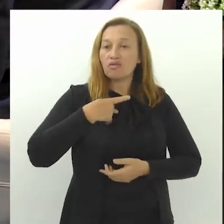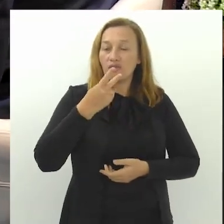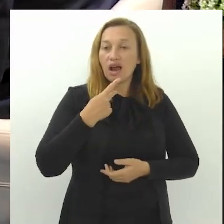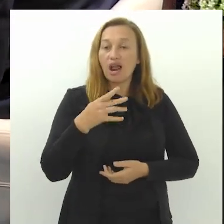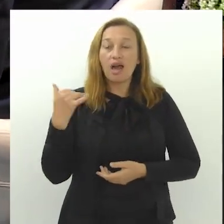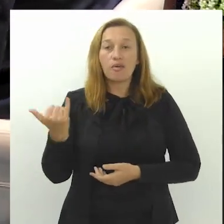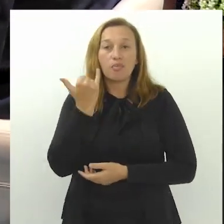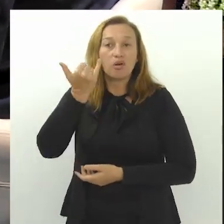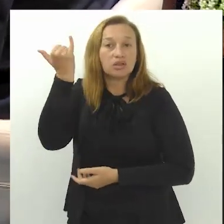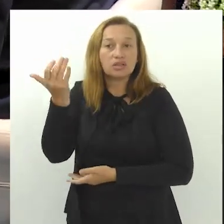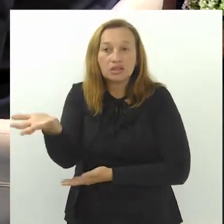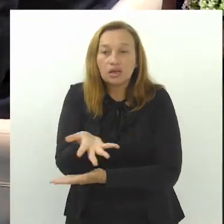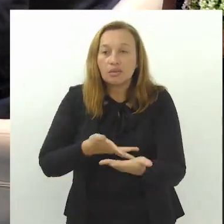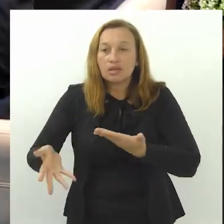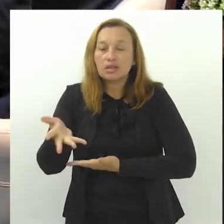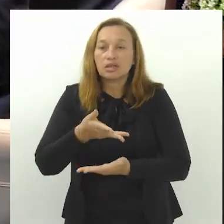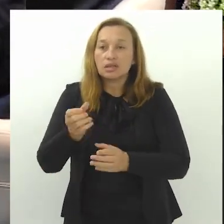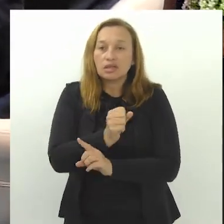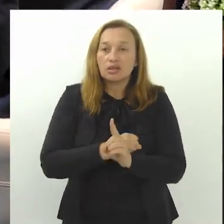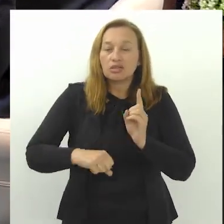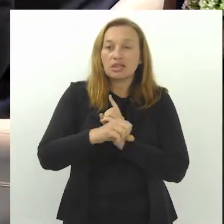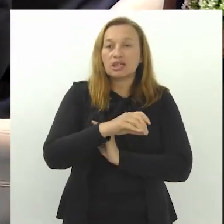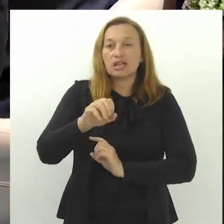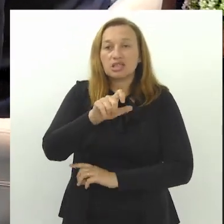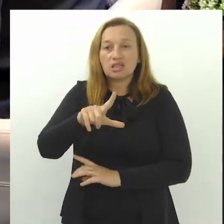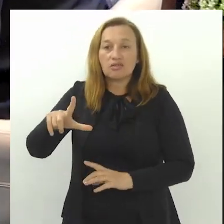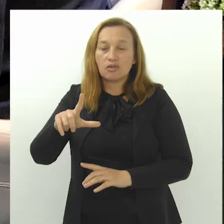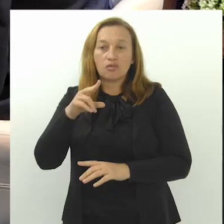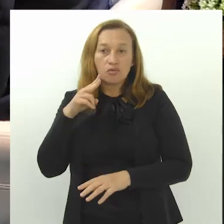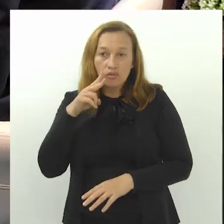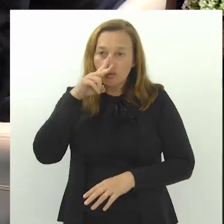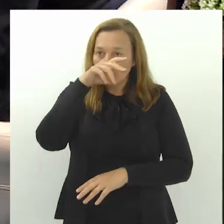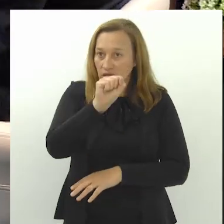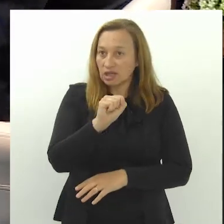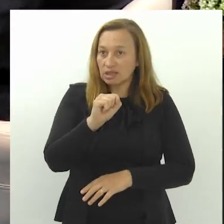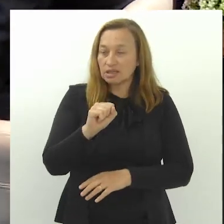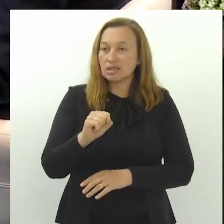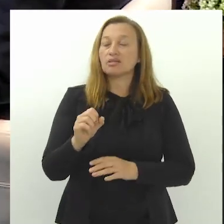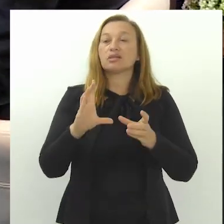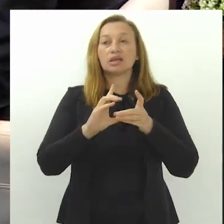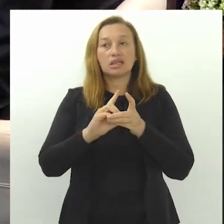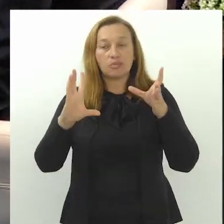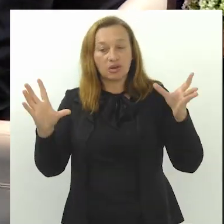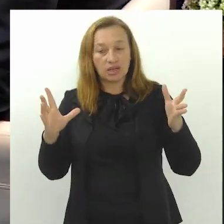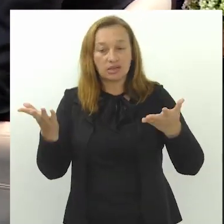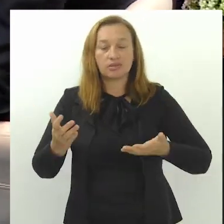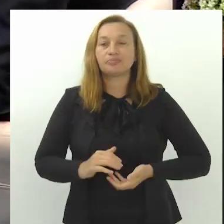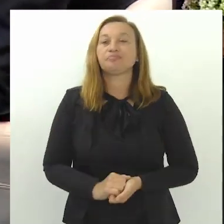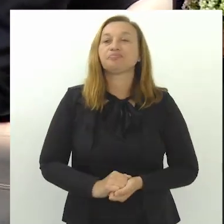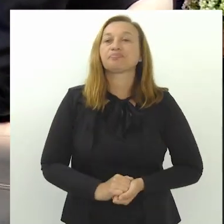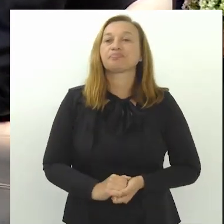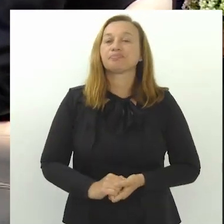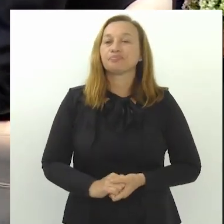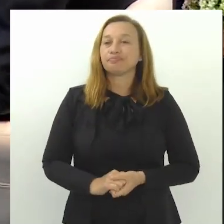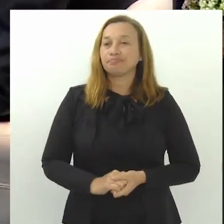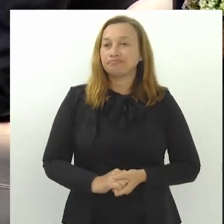a questão da importância da participação da sociedade civil no fortalecimento da democracia,